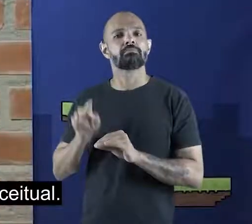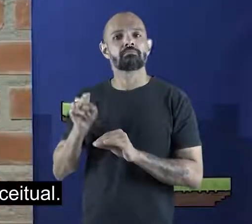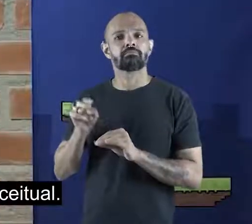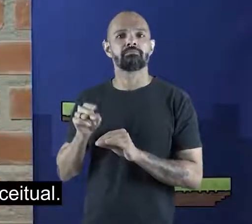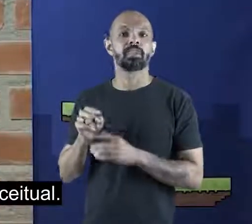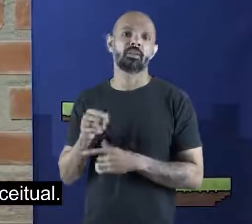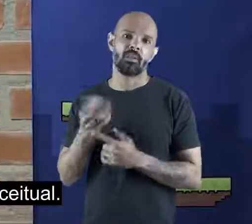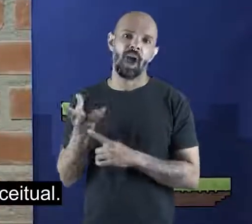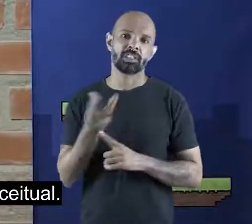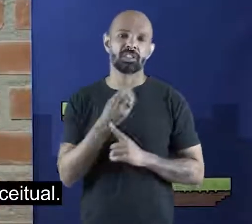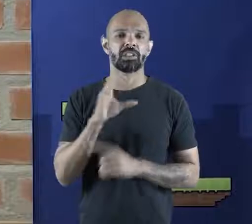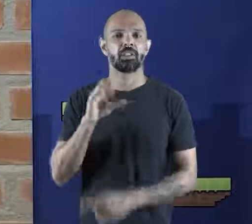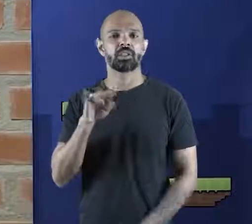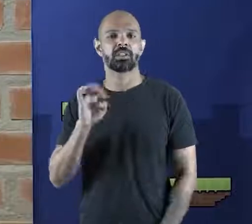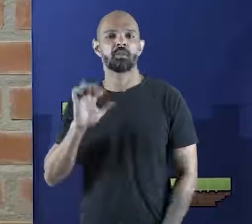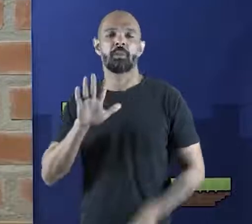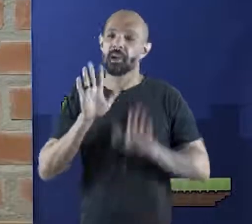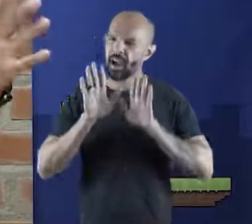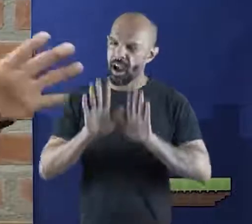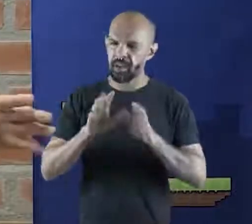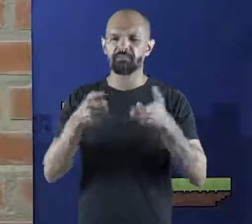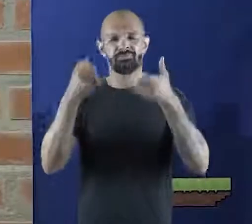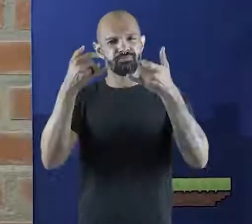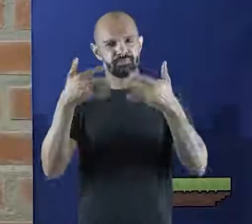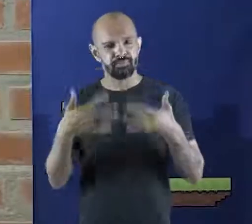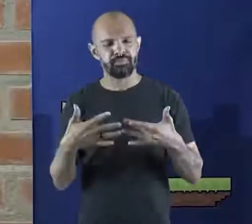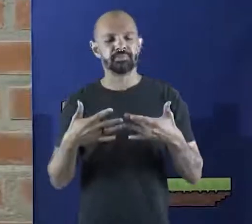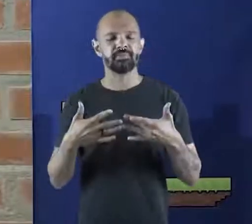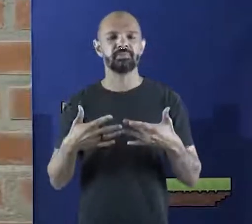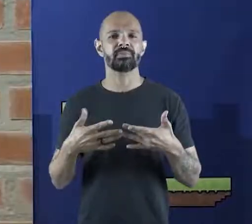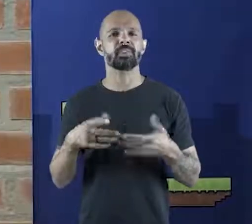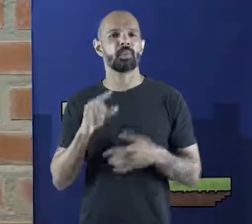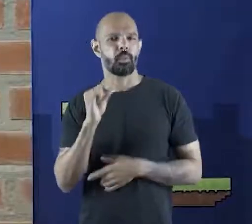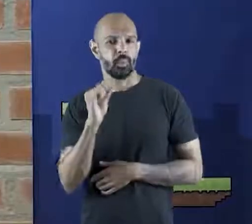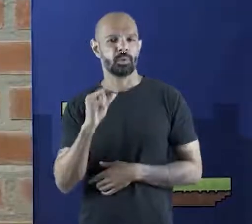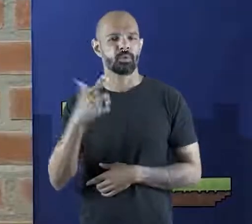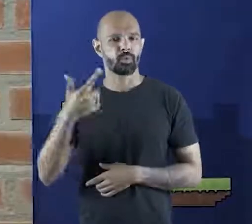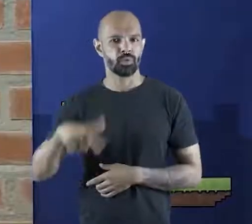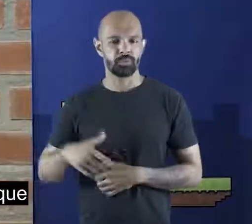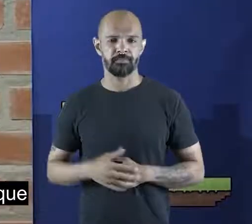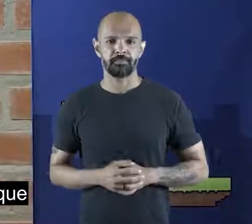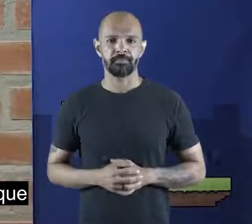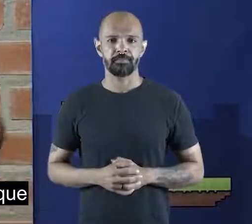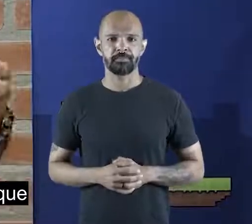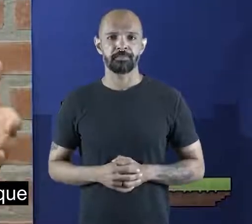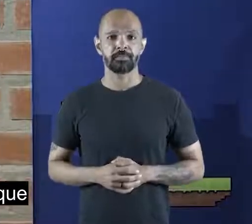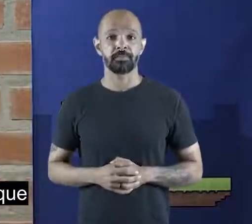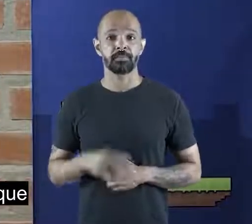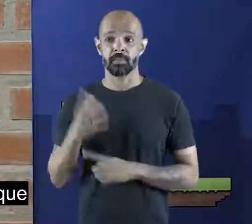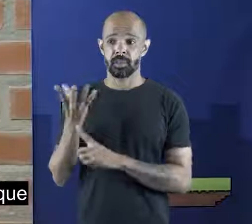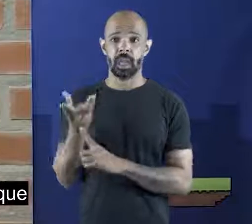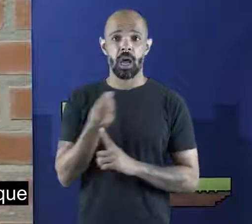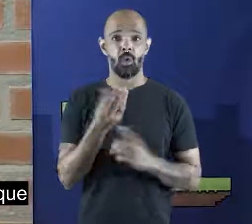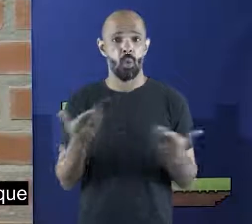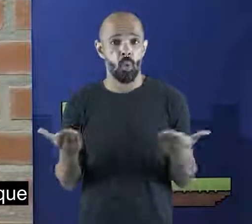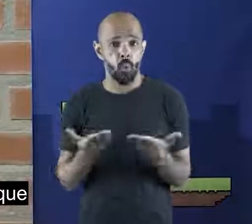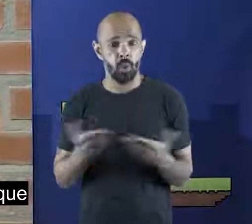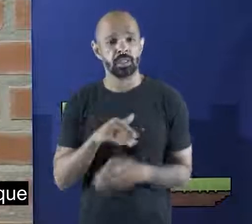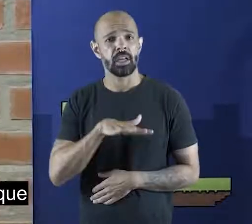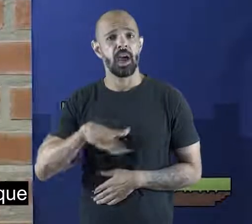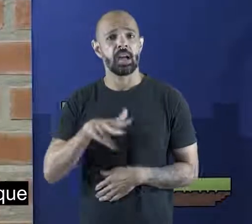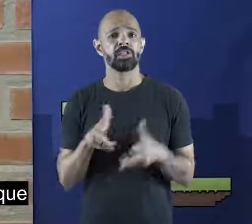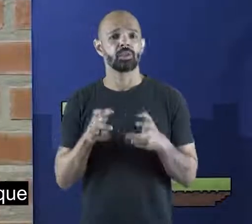artista conceitual. Tá legal? Mas calma, a gente vai falar um pouco mais sobre isso, né? Os artistas hoje, dentro